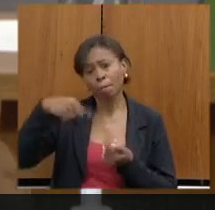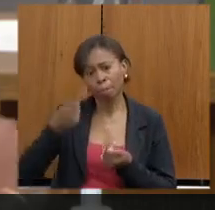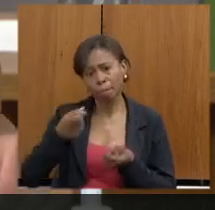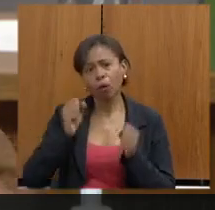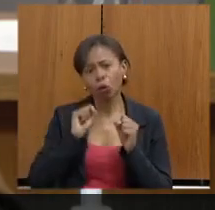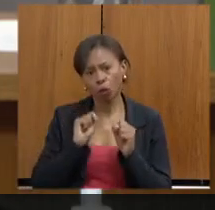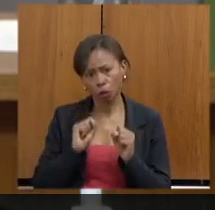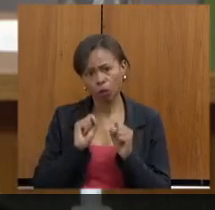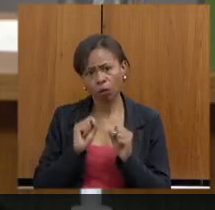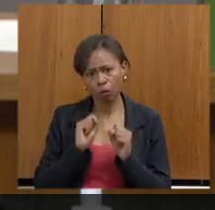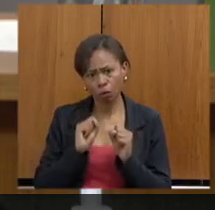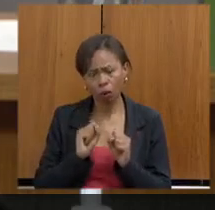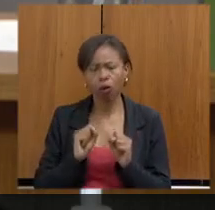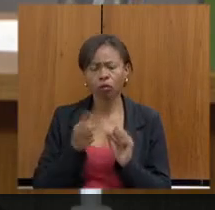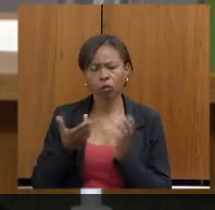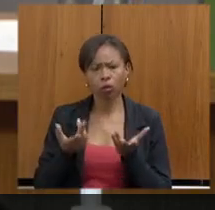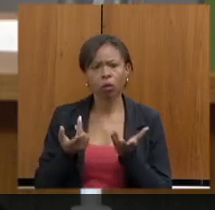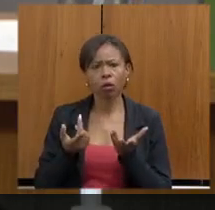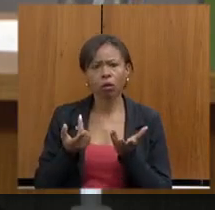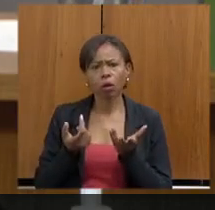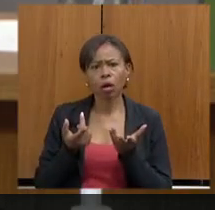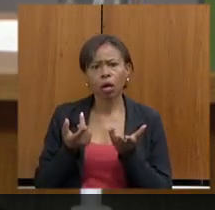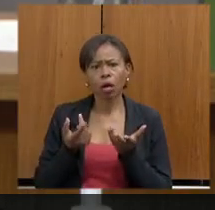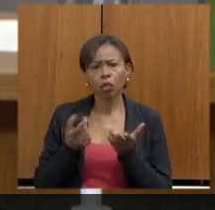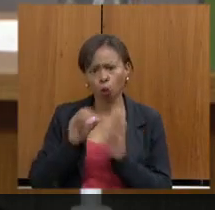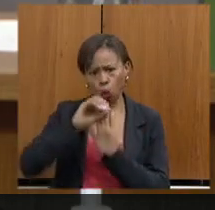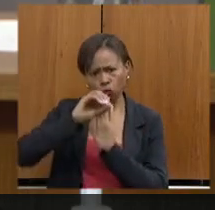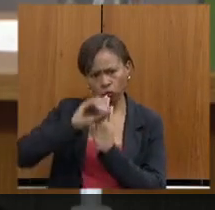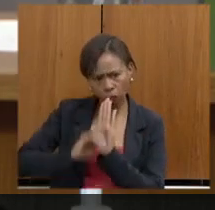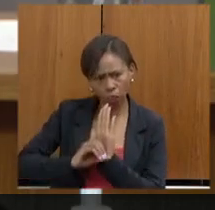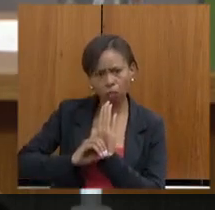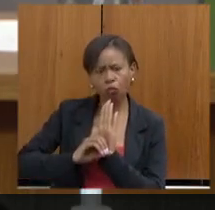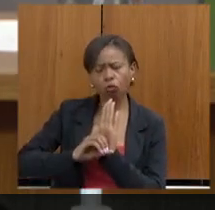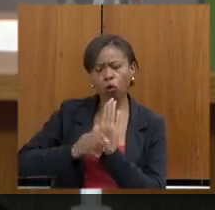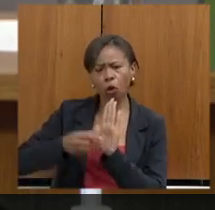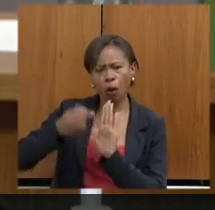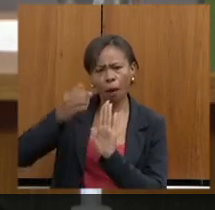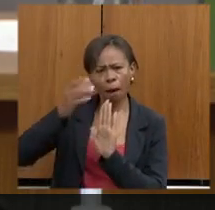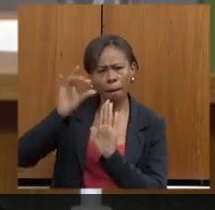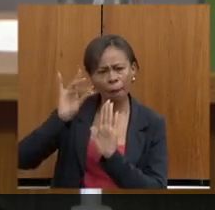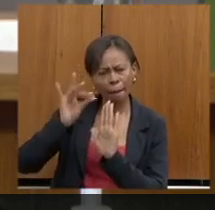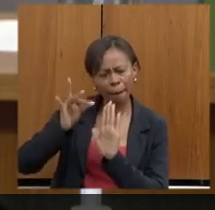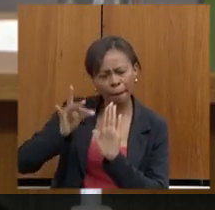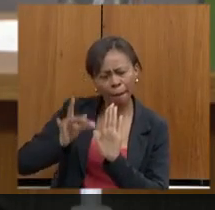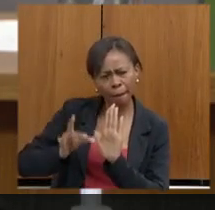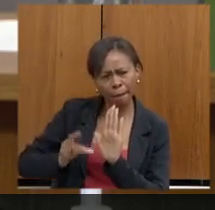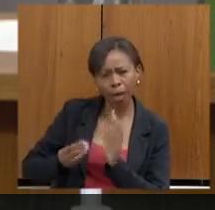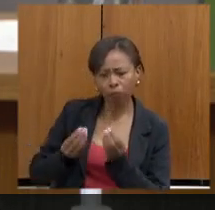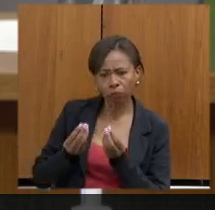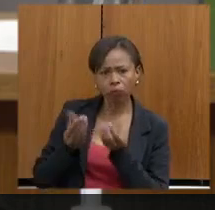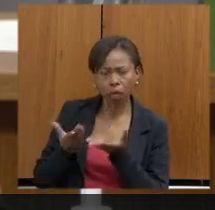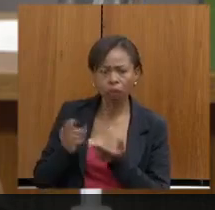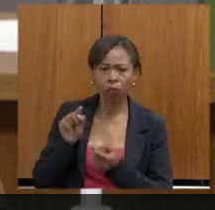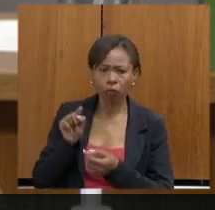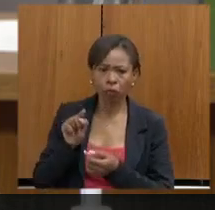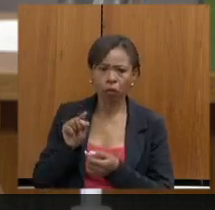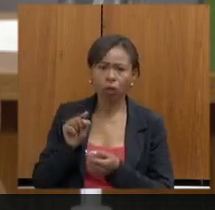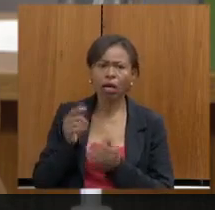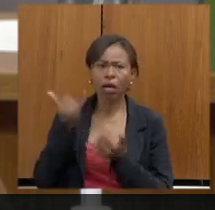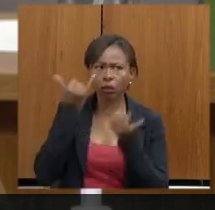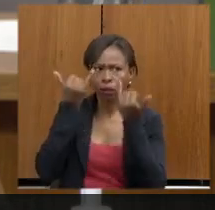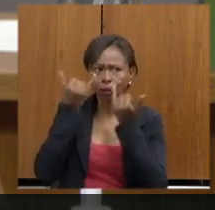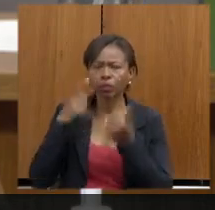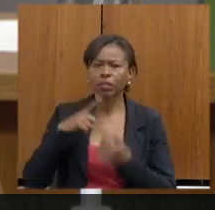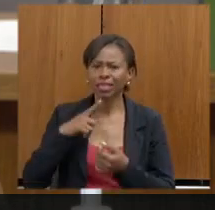passar isso específico né vai no Ofício respondendo o senhor aí a gente tem esses dados eu só que para eu procurar aqui no meu celular